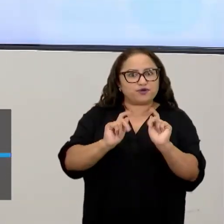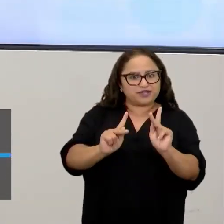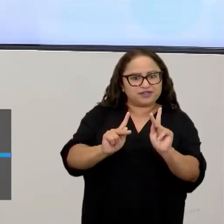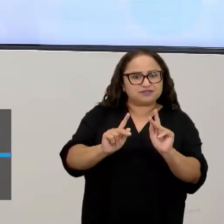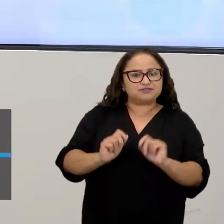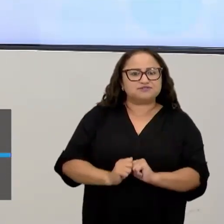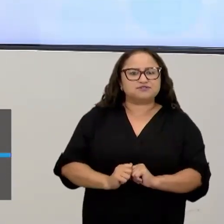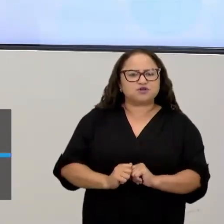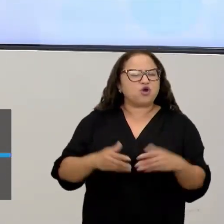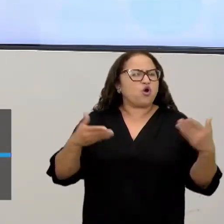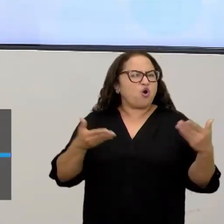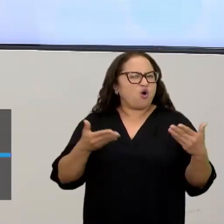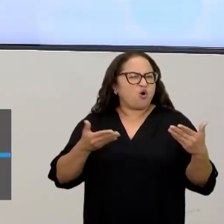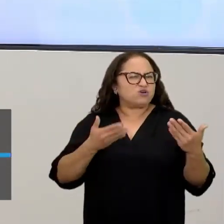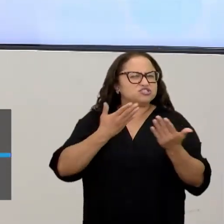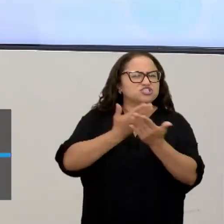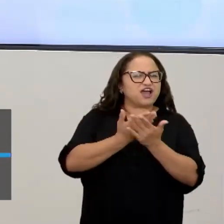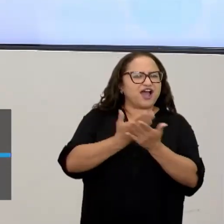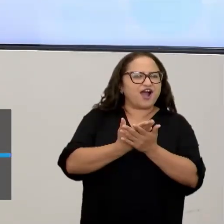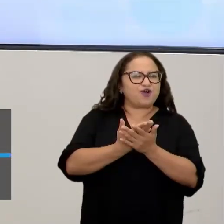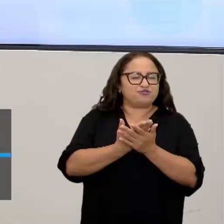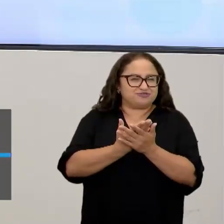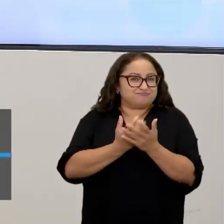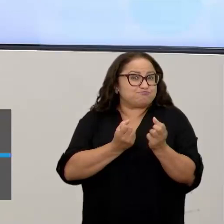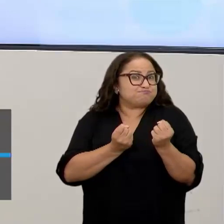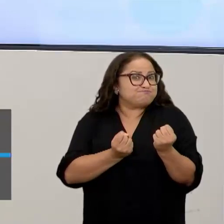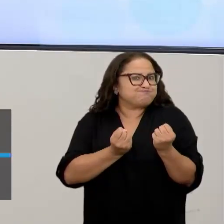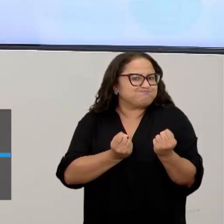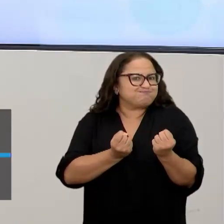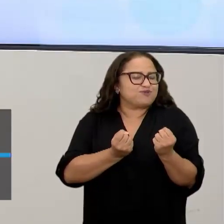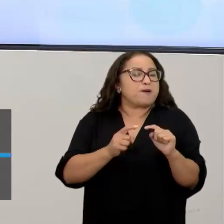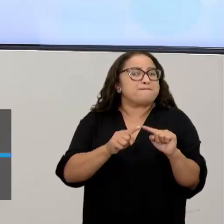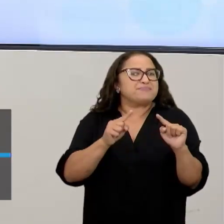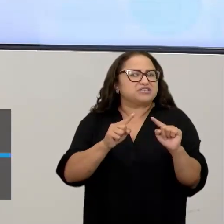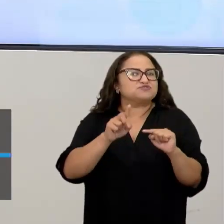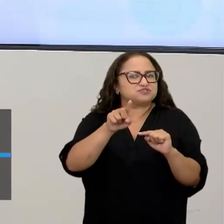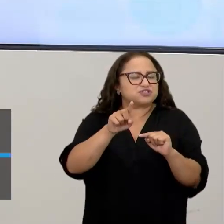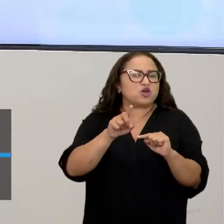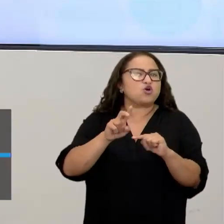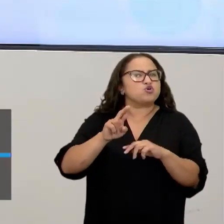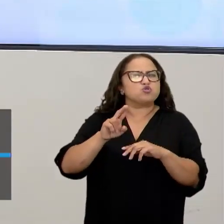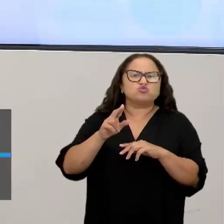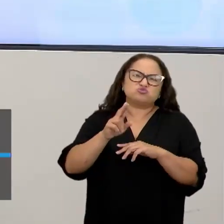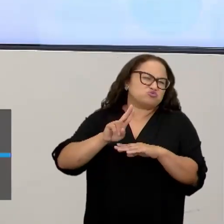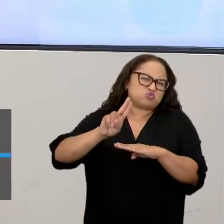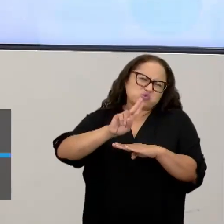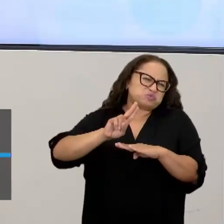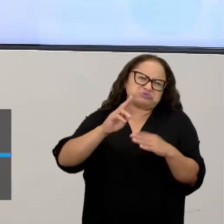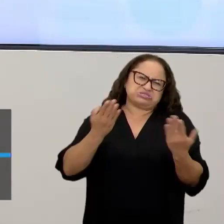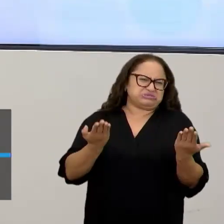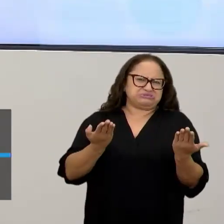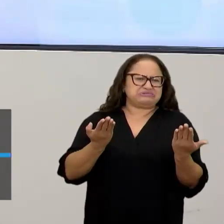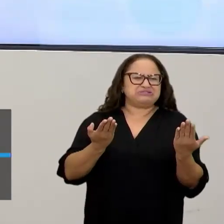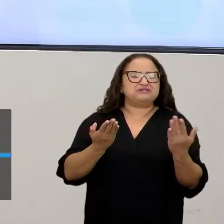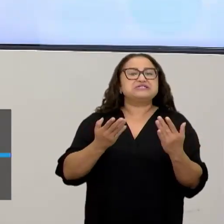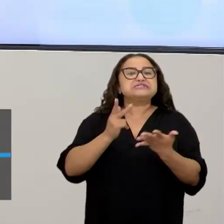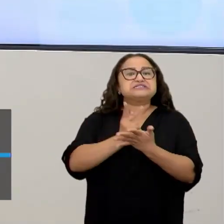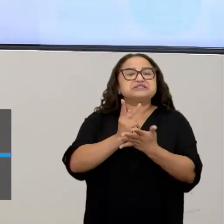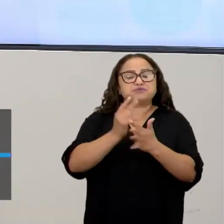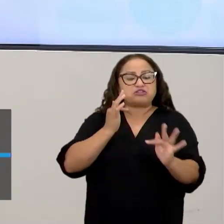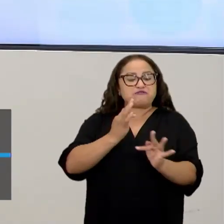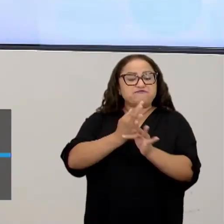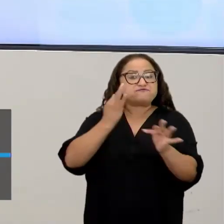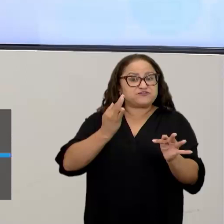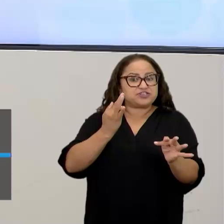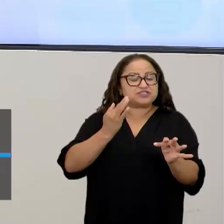são as aulas e hoje mal não muito leva um pouquinho pesada mais alguma coisa que você vai usar muito especialmente nada disciplina de física que vocês vão